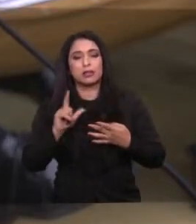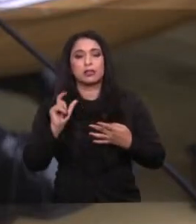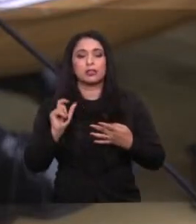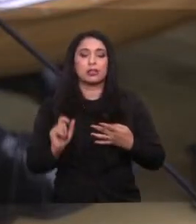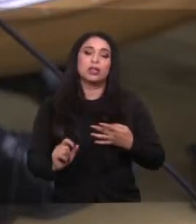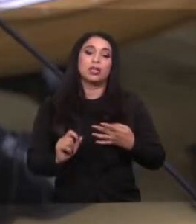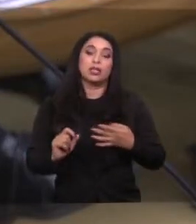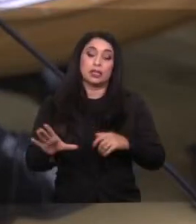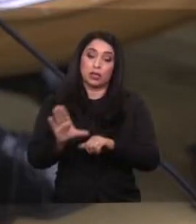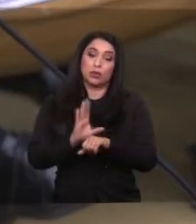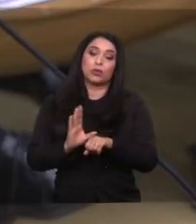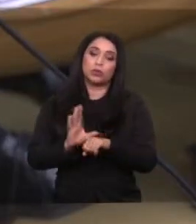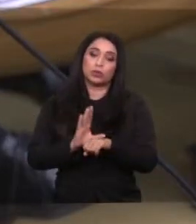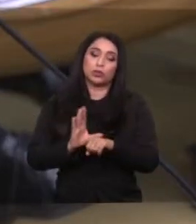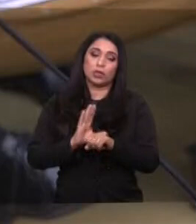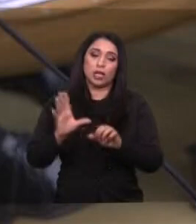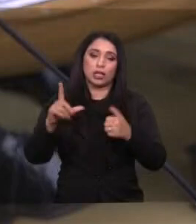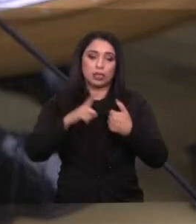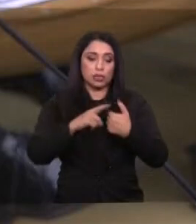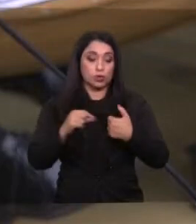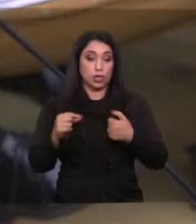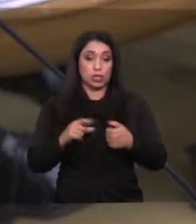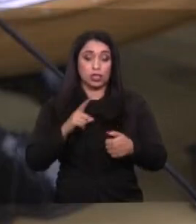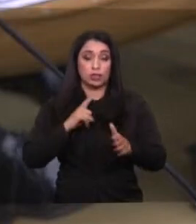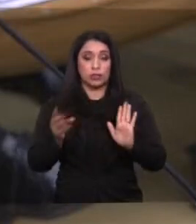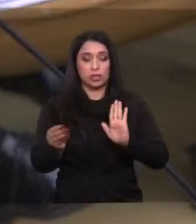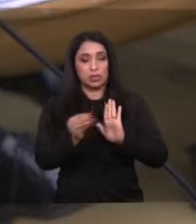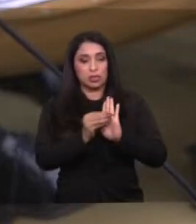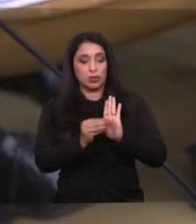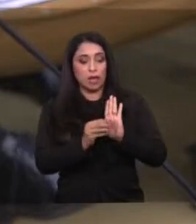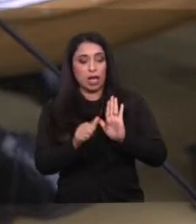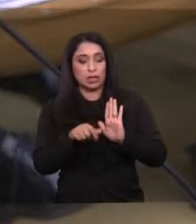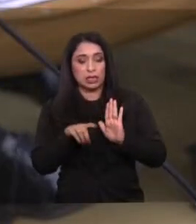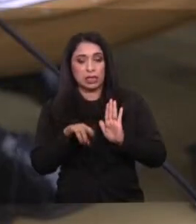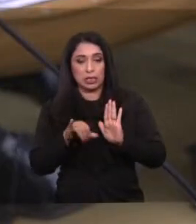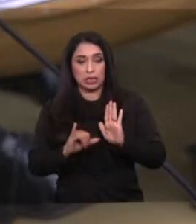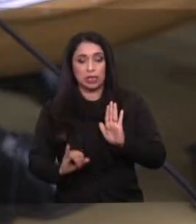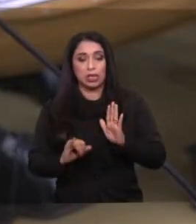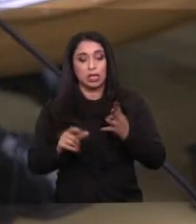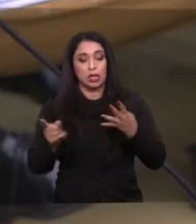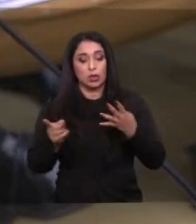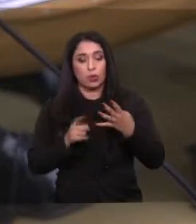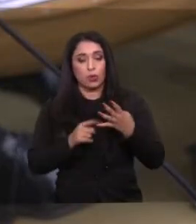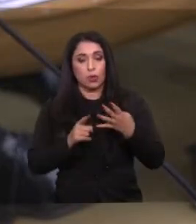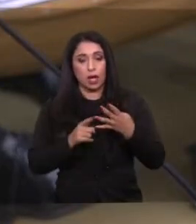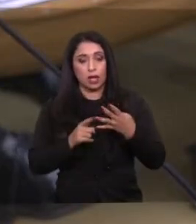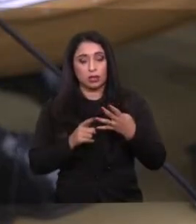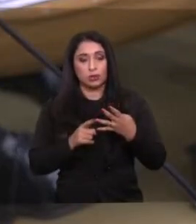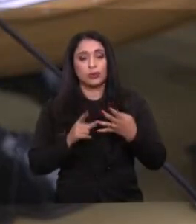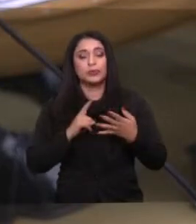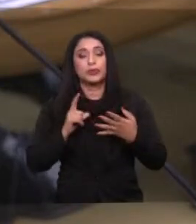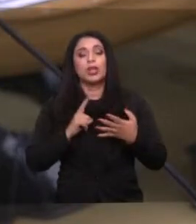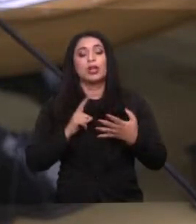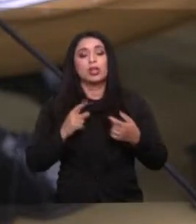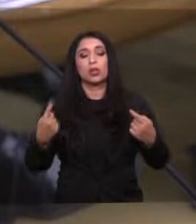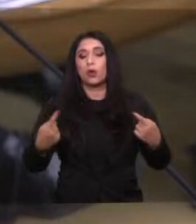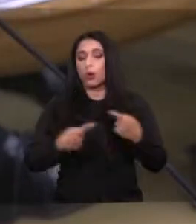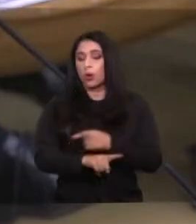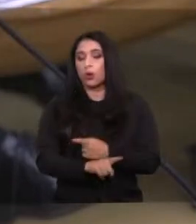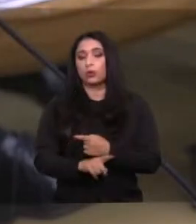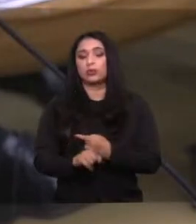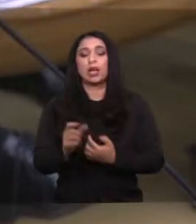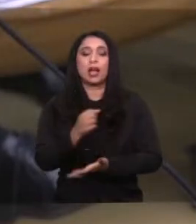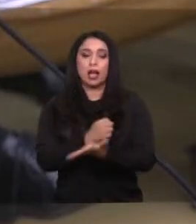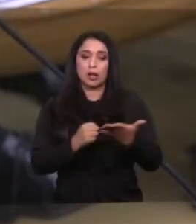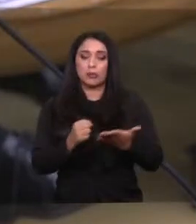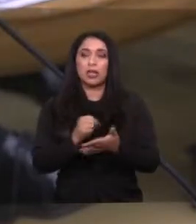eventual constitucionalidade dos dispositivos que estão impugnados nas ADIs. Em quarto lugar, a violação de princípios informadores